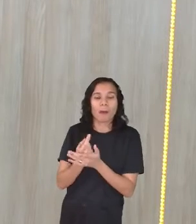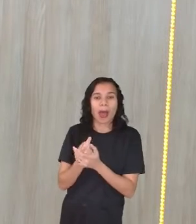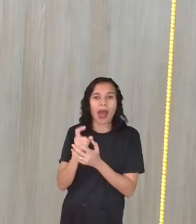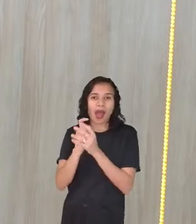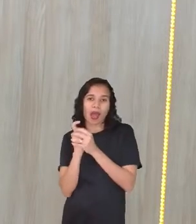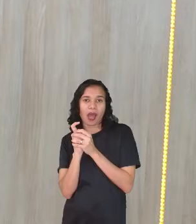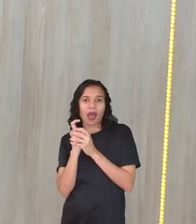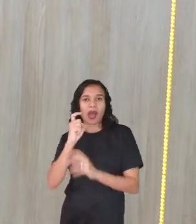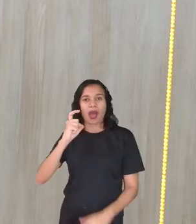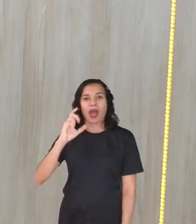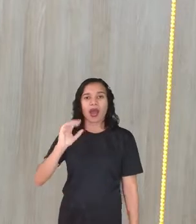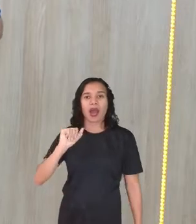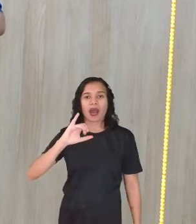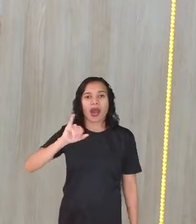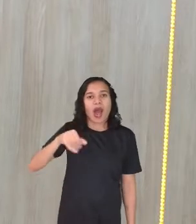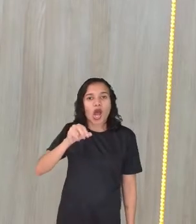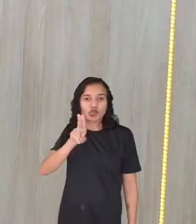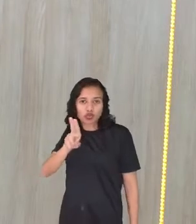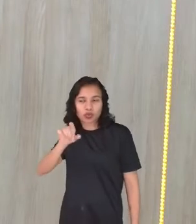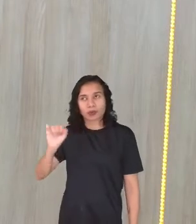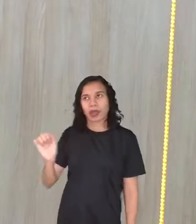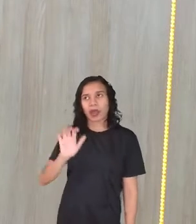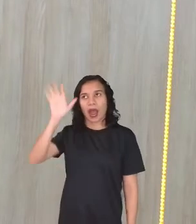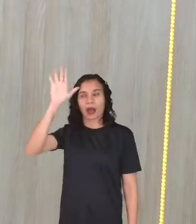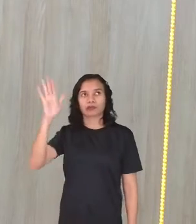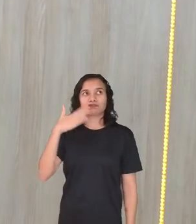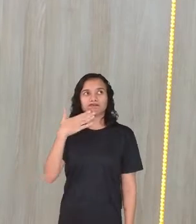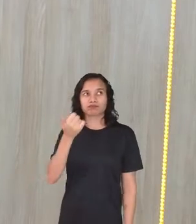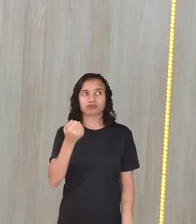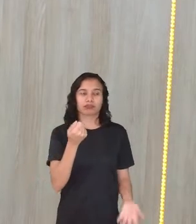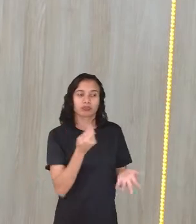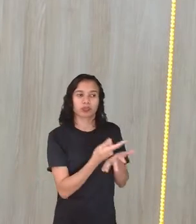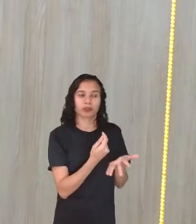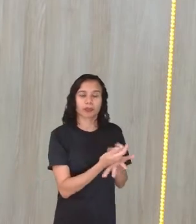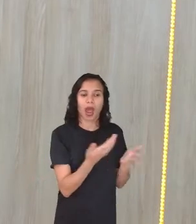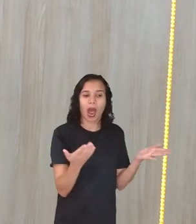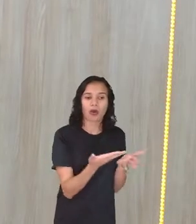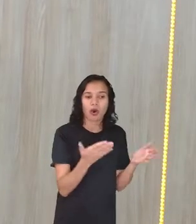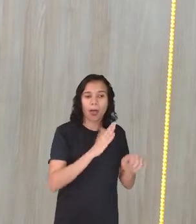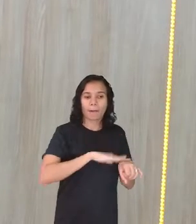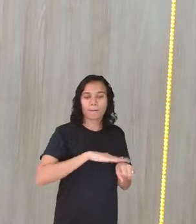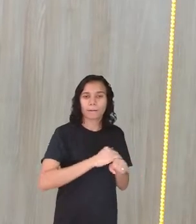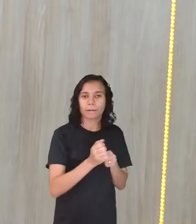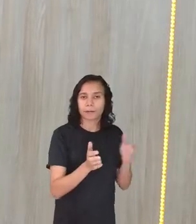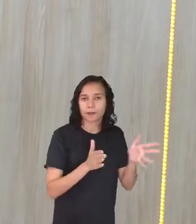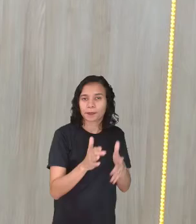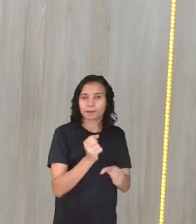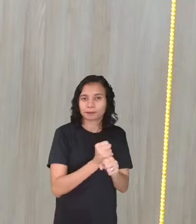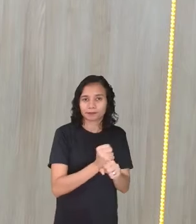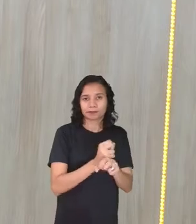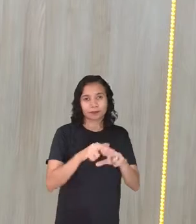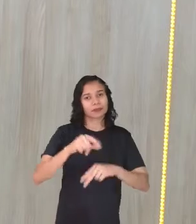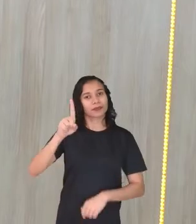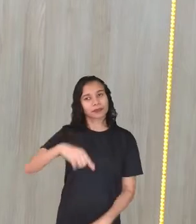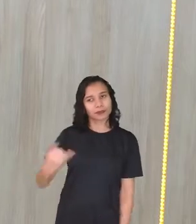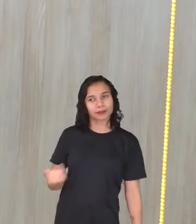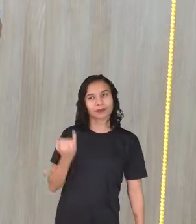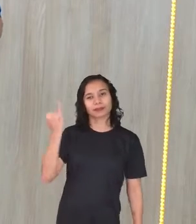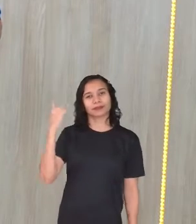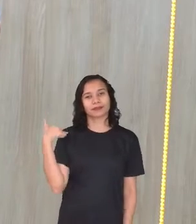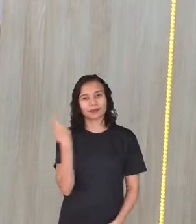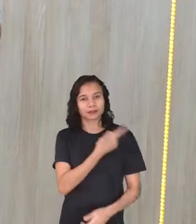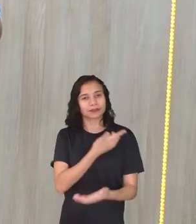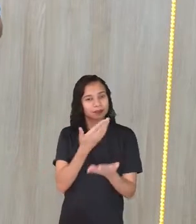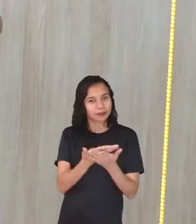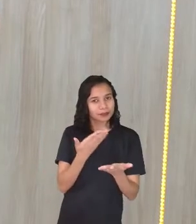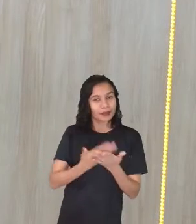sei que o caju vai vir mais caro. Então, vou procurar um alimento que está sendo produzido. Por isso que é importante o nosso estudo aqui. Além